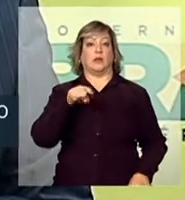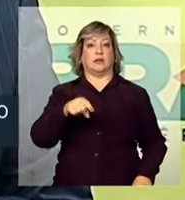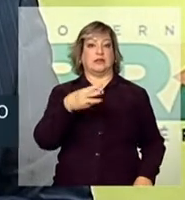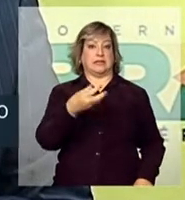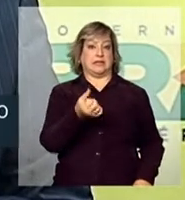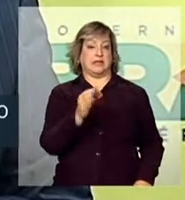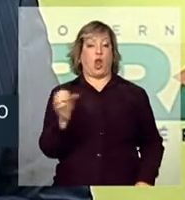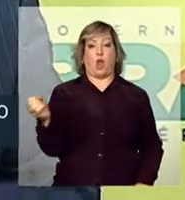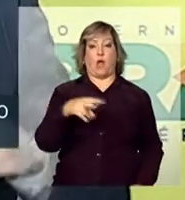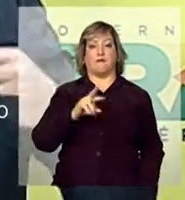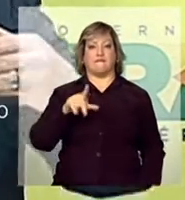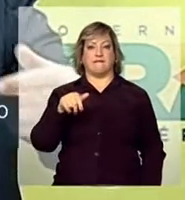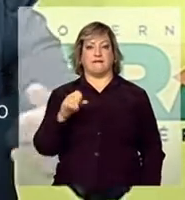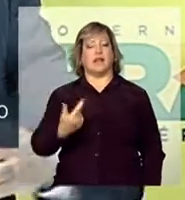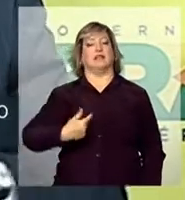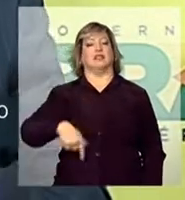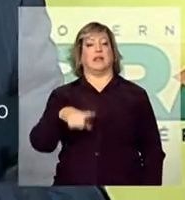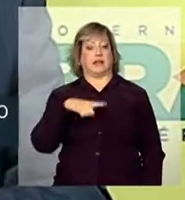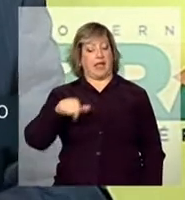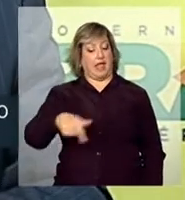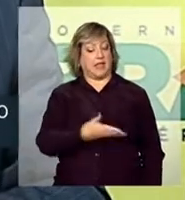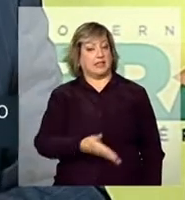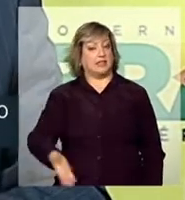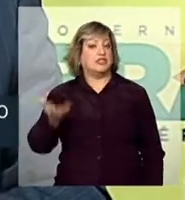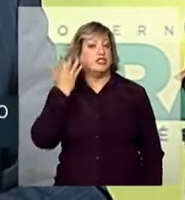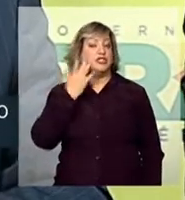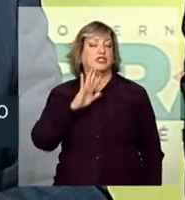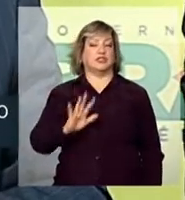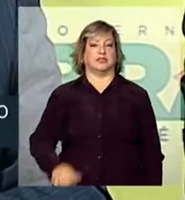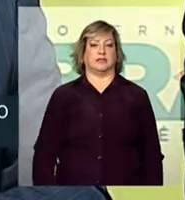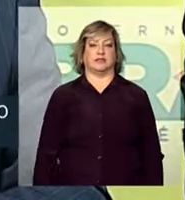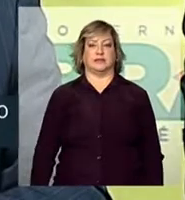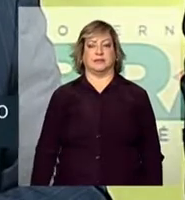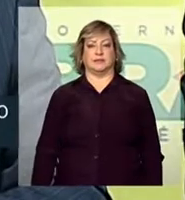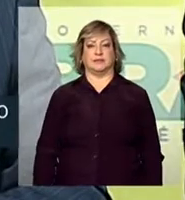1360 novas vagas que nós tivemos esses dias